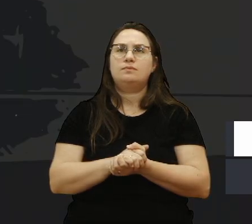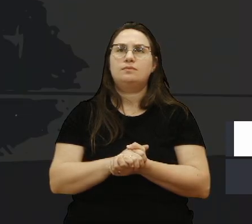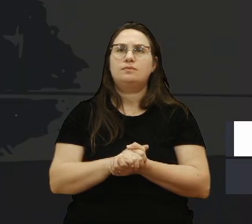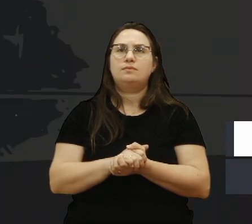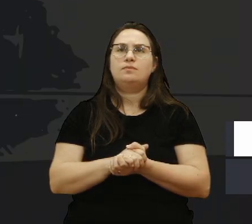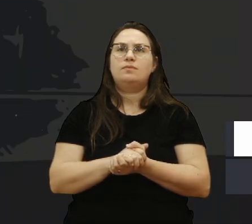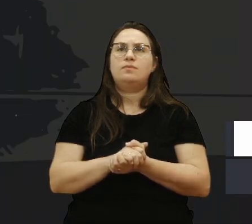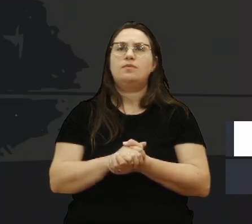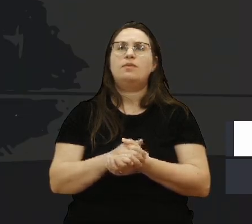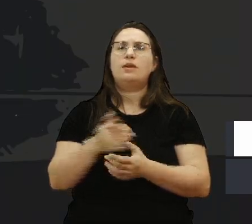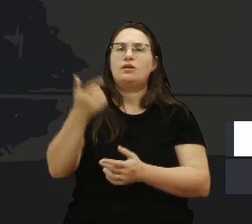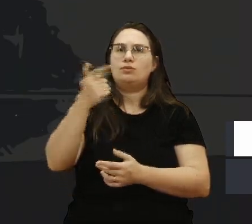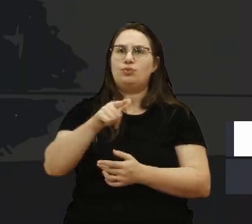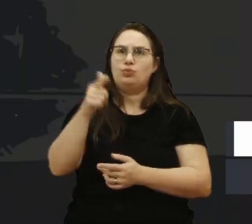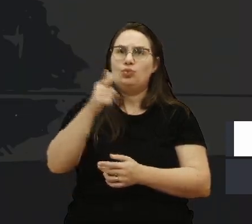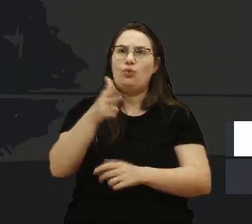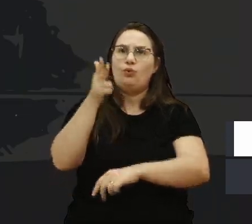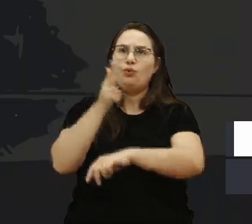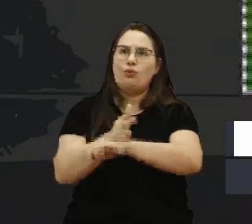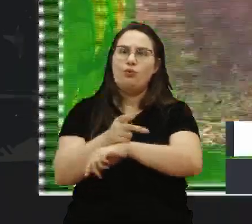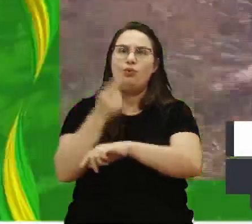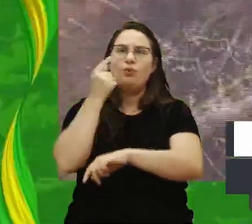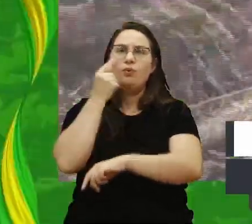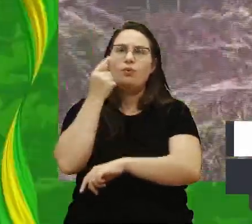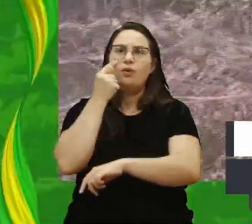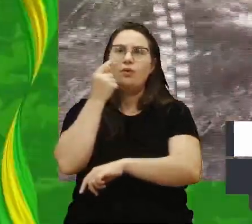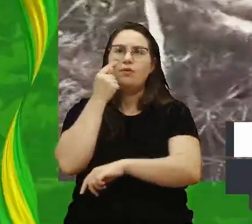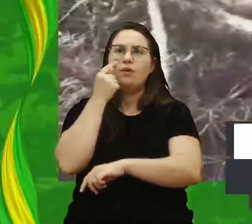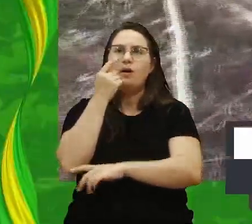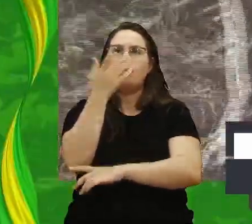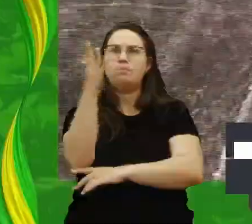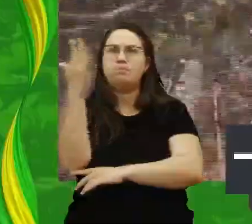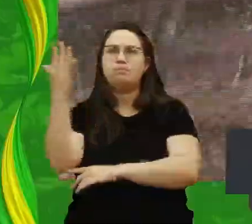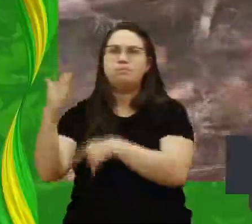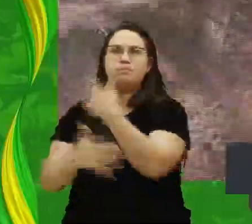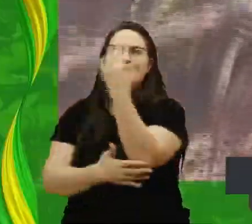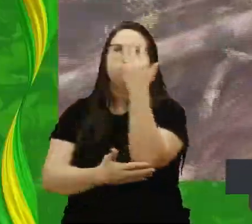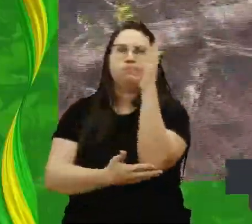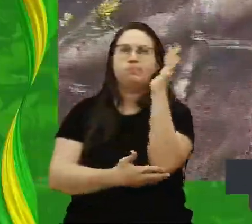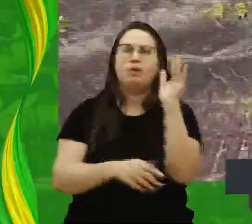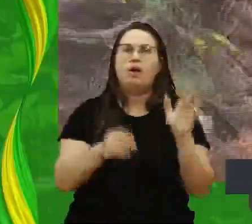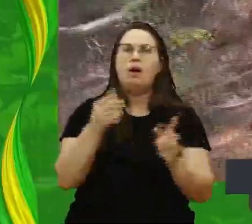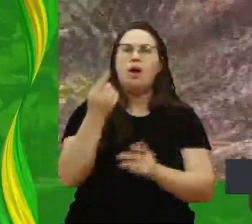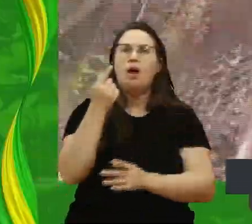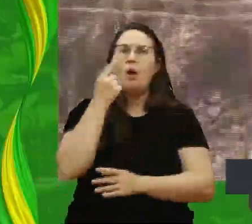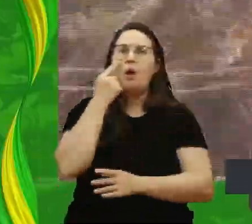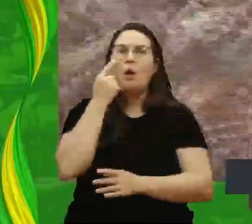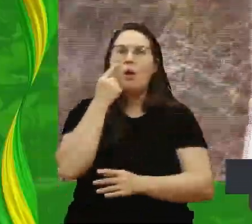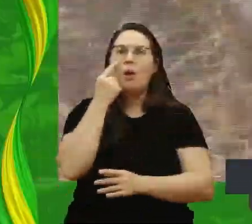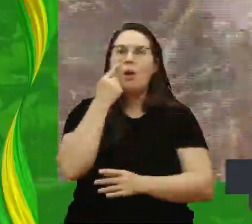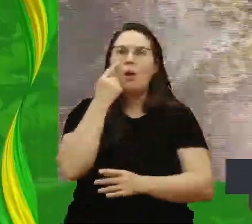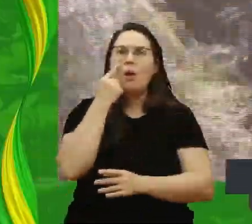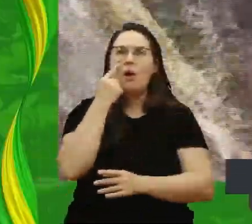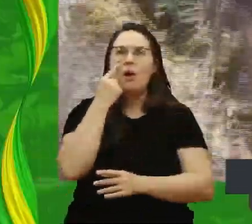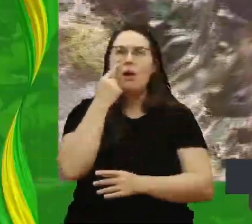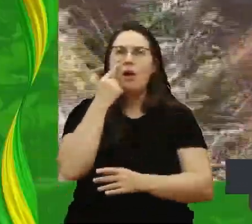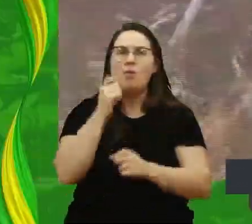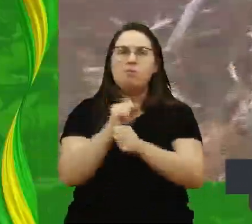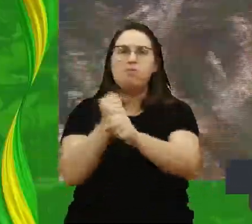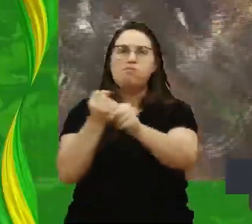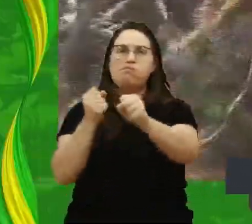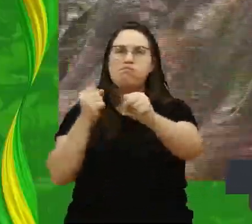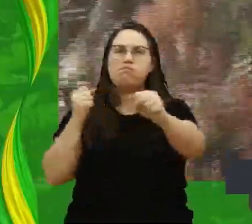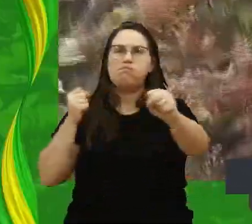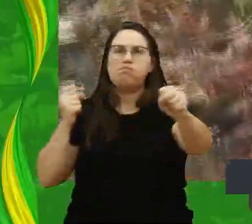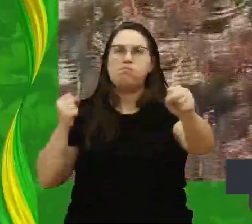Aí, pessoal, mais esse videozinho aqui para vocês verem, né? A devastação. Olhem o tamanho dessa araucária.